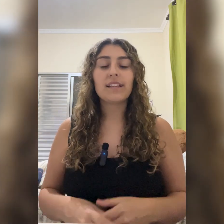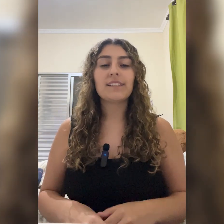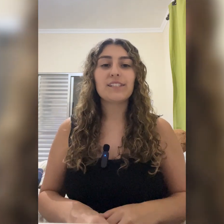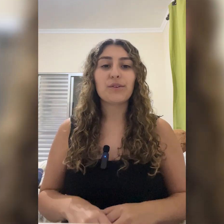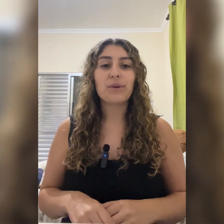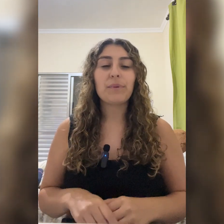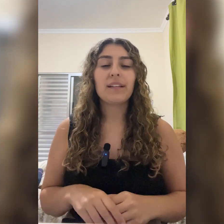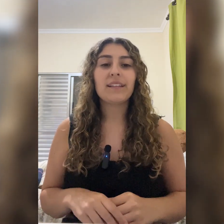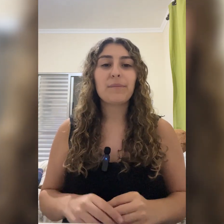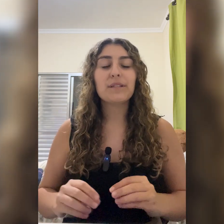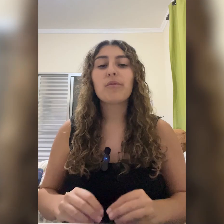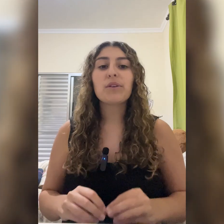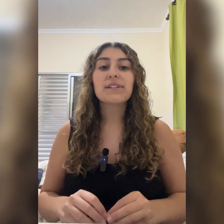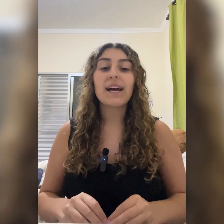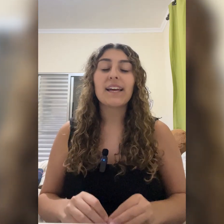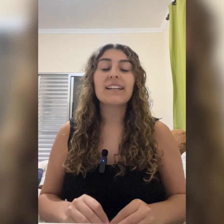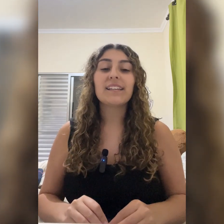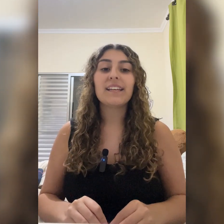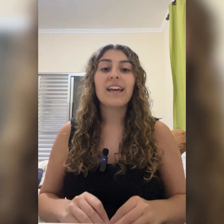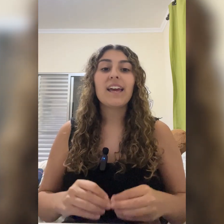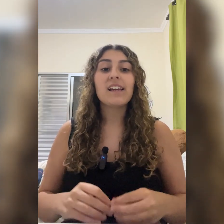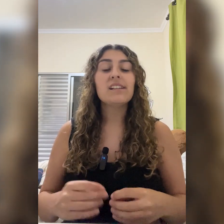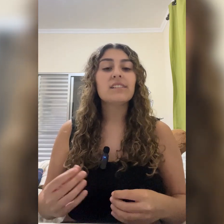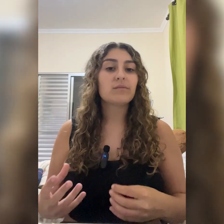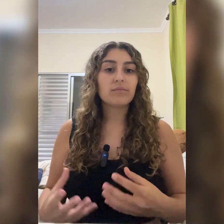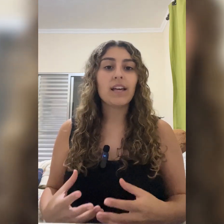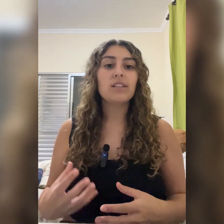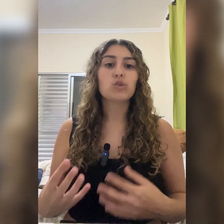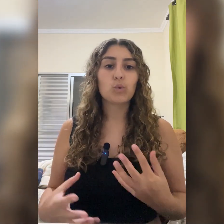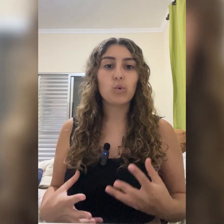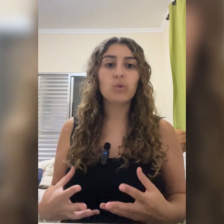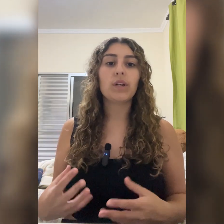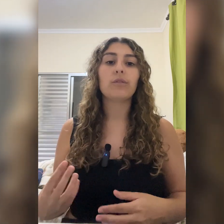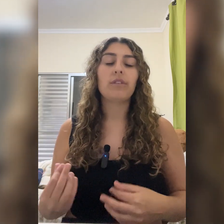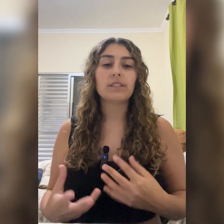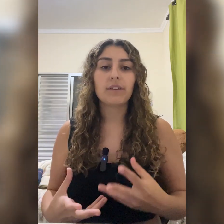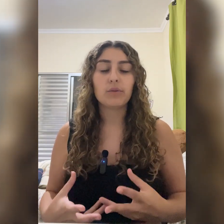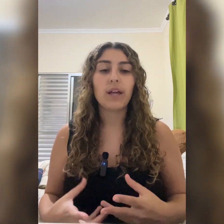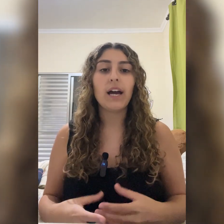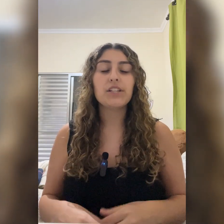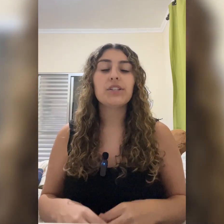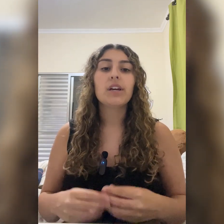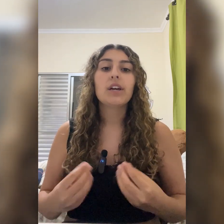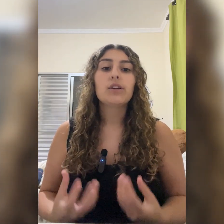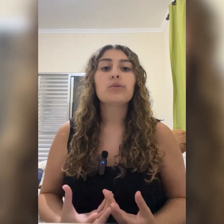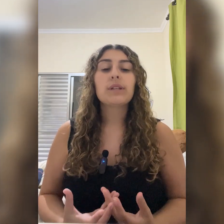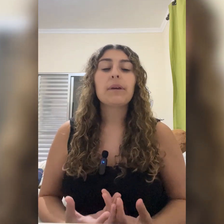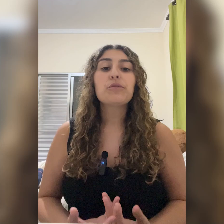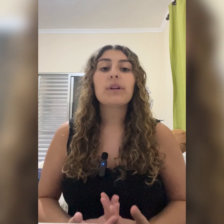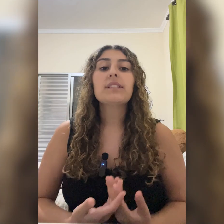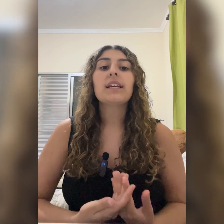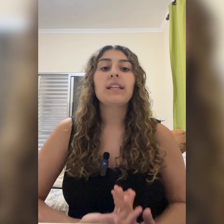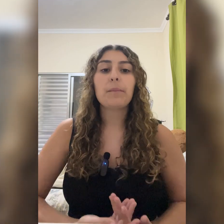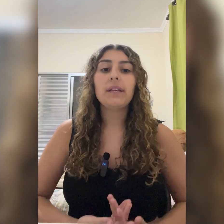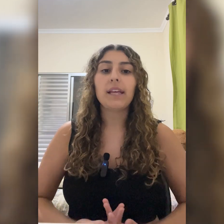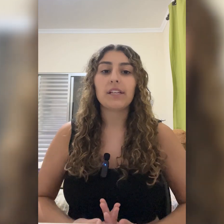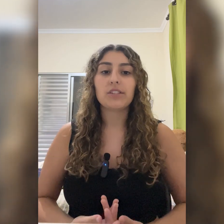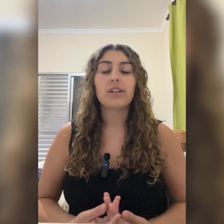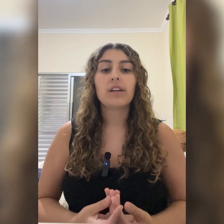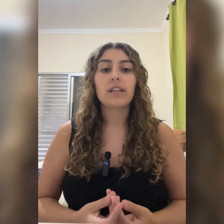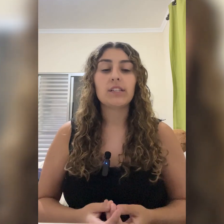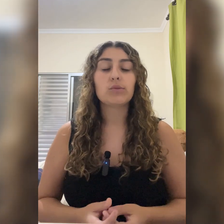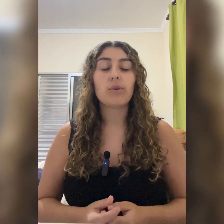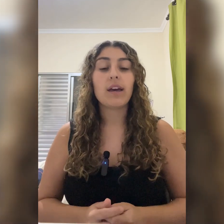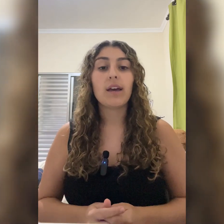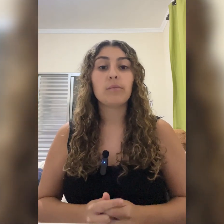Muitos, né, desejam empreender, principalmente na área que eles, né, estudam, fazem faculdade, justamente para ser